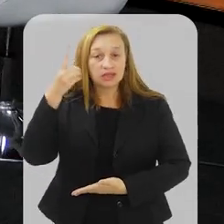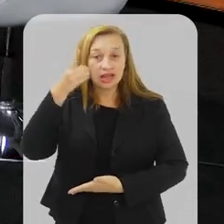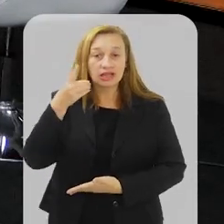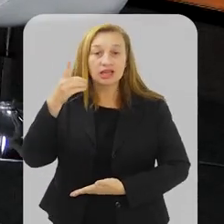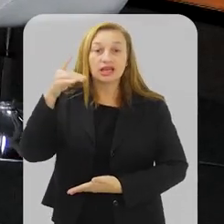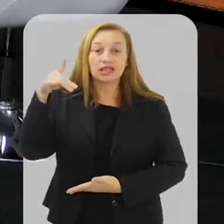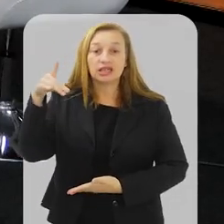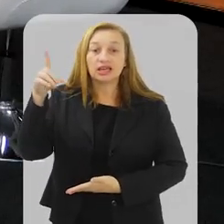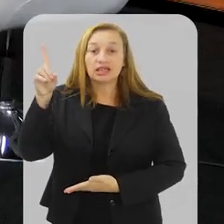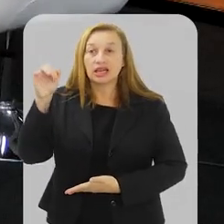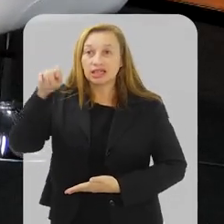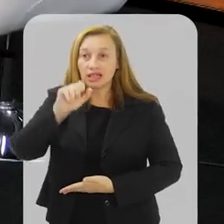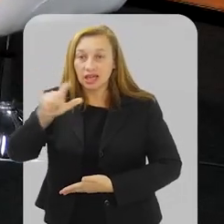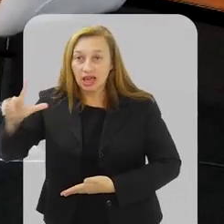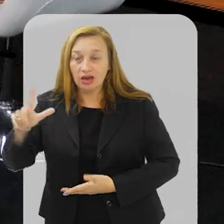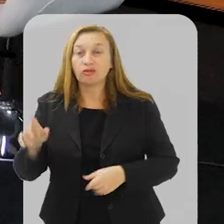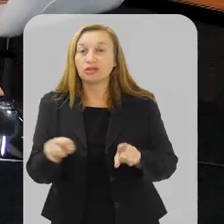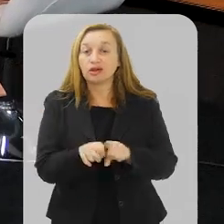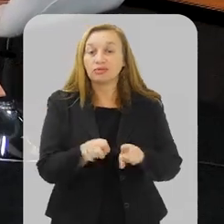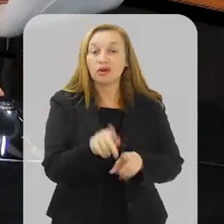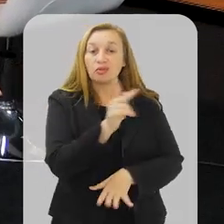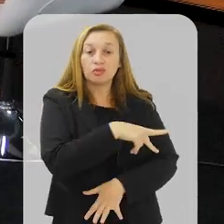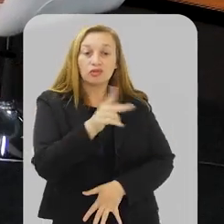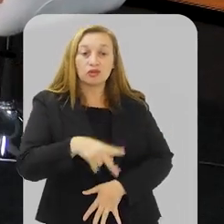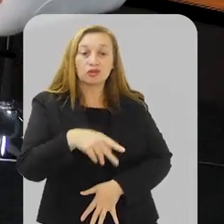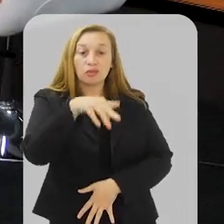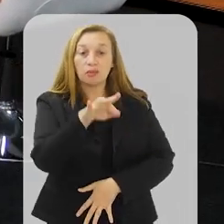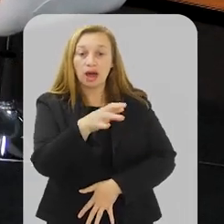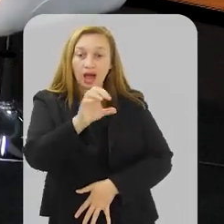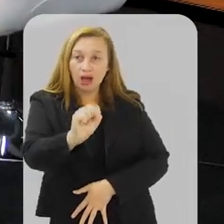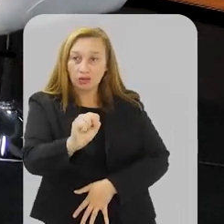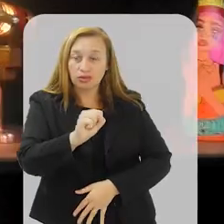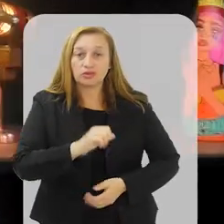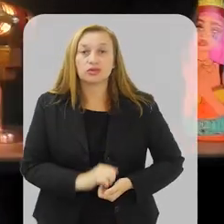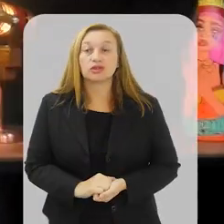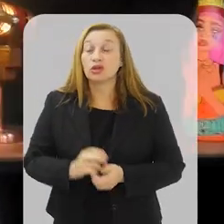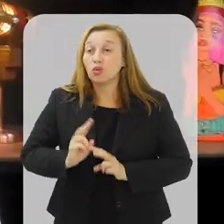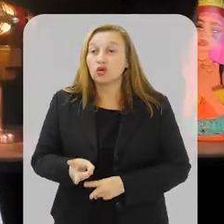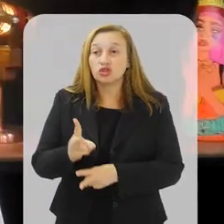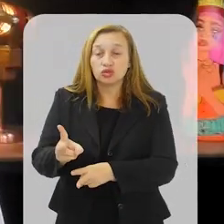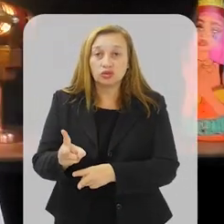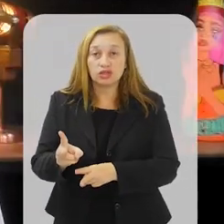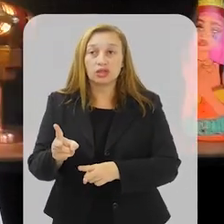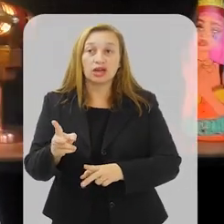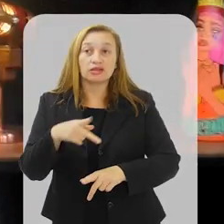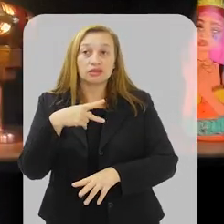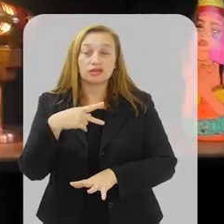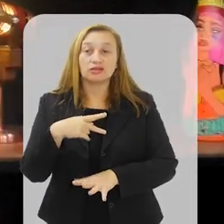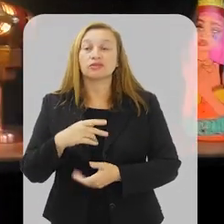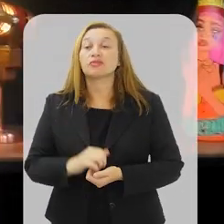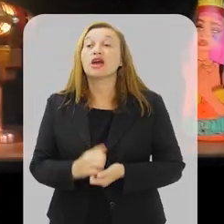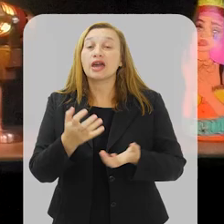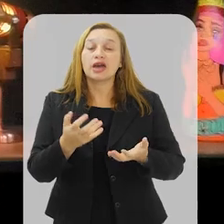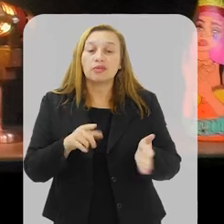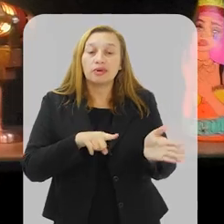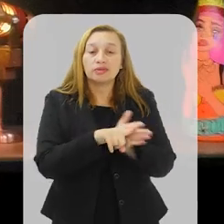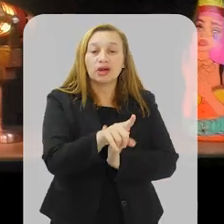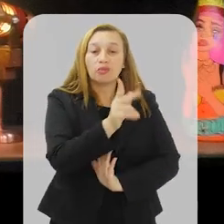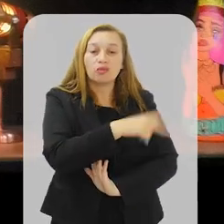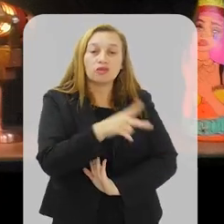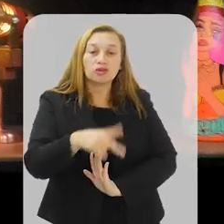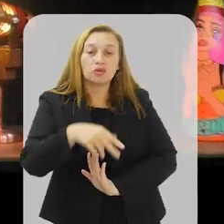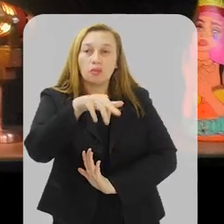librelon e o professor Marcos Vinícius Torres dando continuidade ao programa eu quero perguntar ao professor